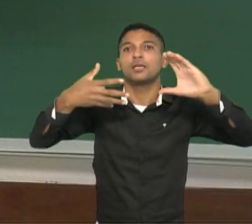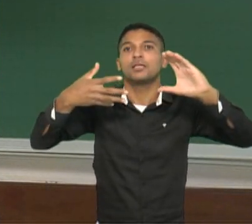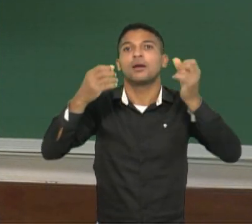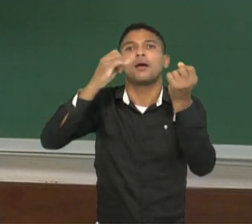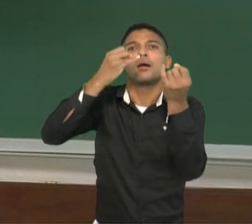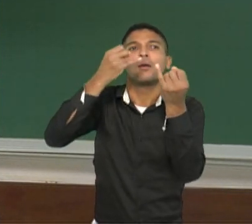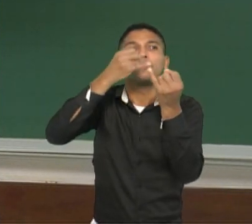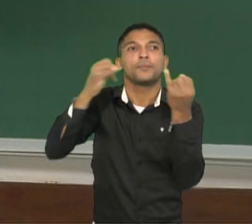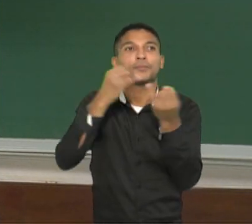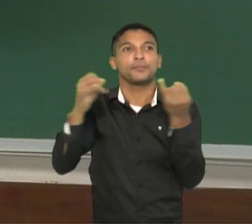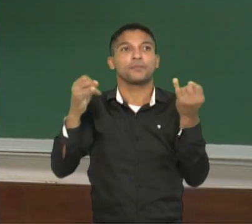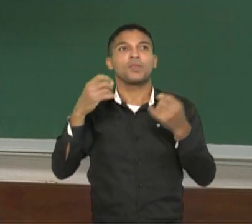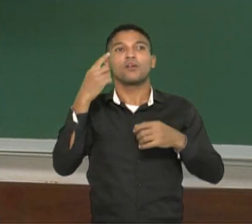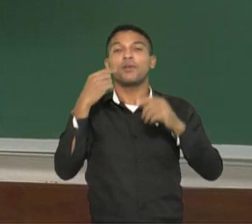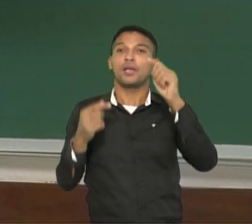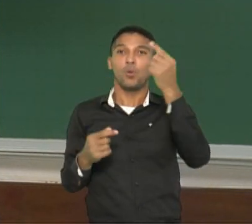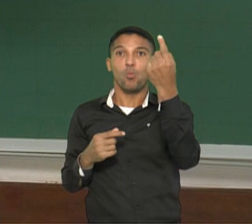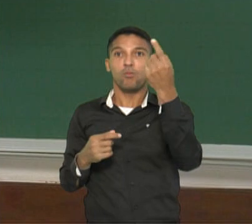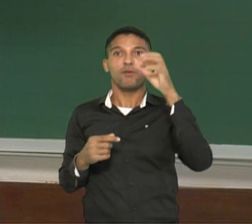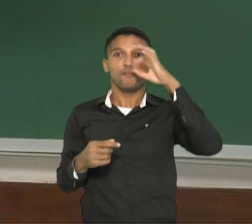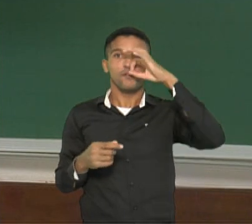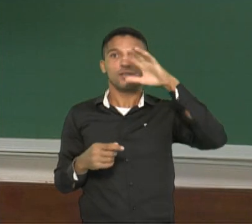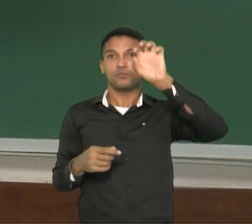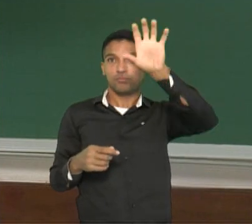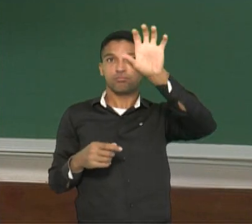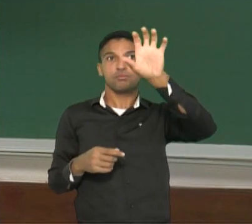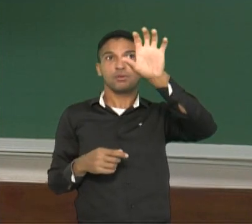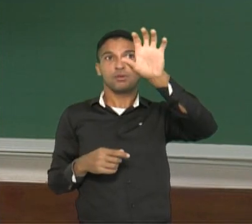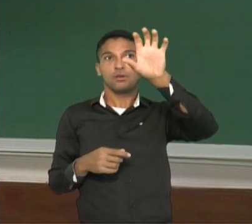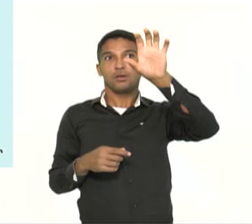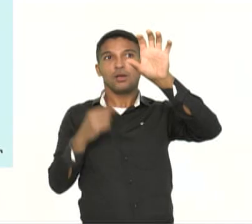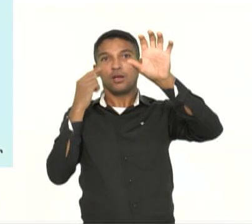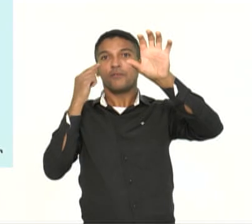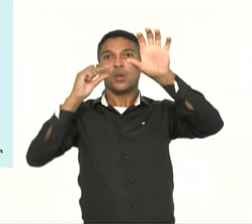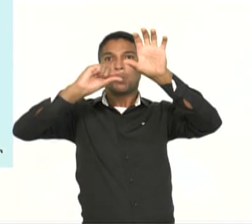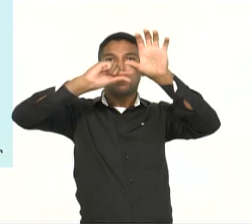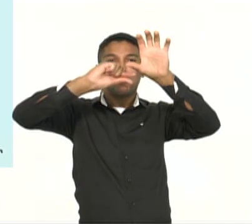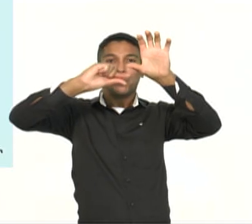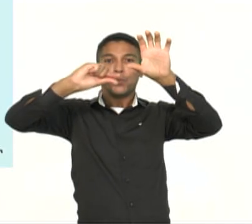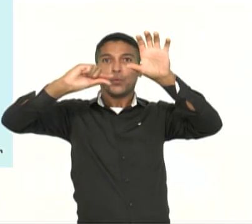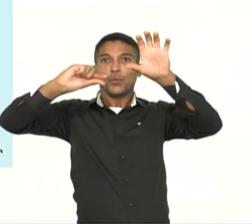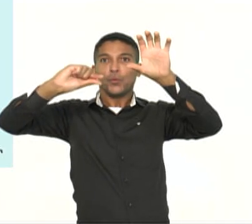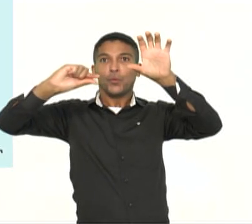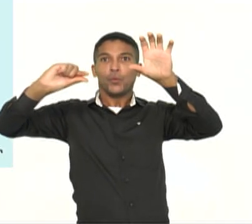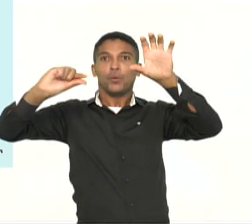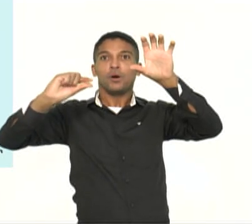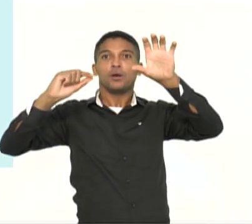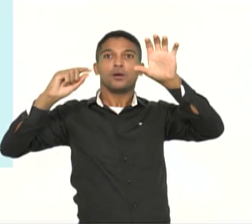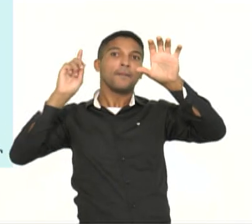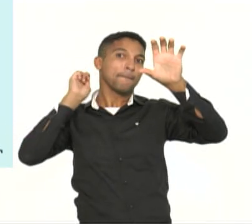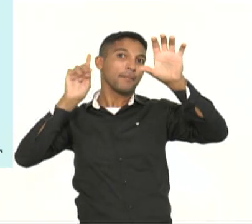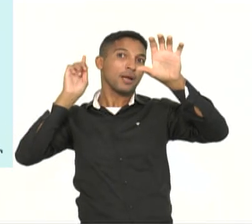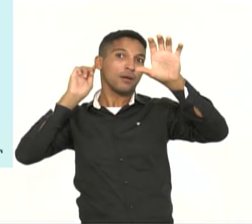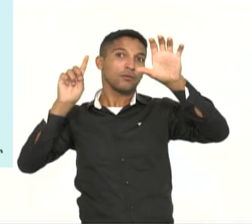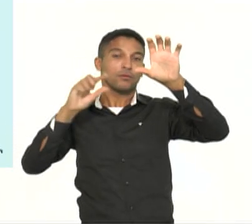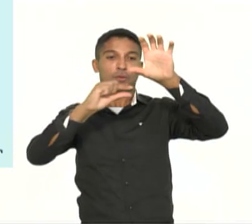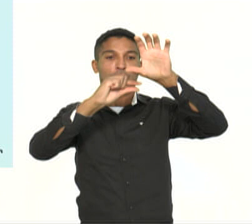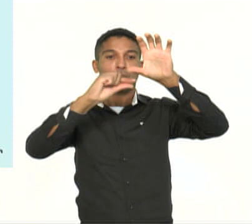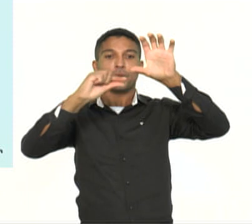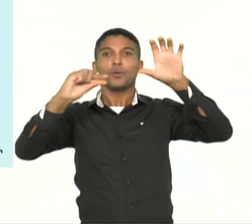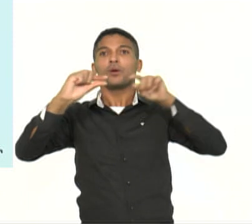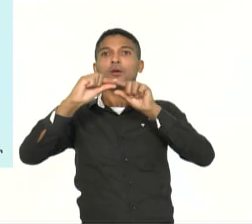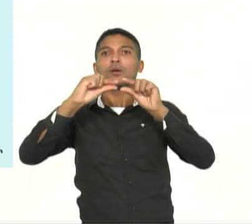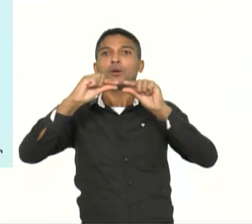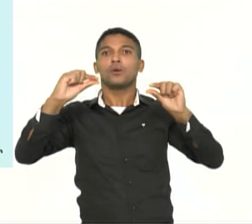número 1 e a área com o número 4, existe uma área em branco, uma área numa cor aqui bem próxima ao branco, que representa o